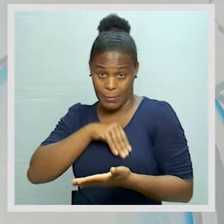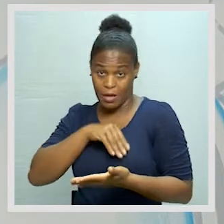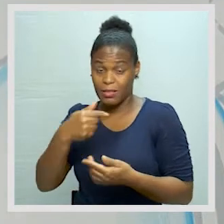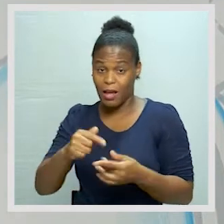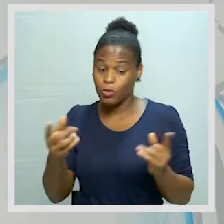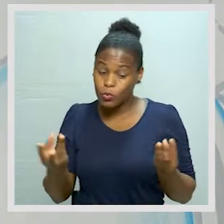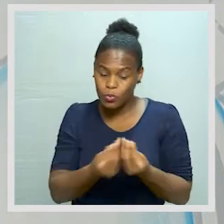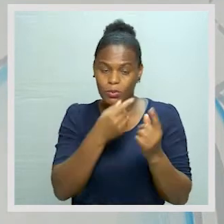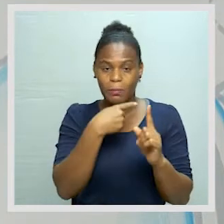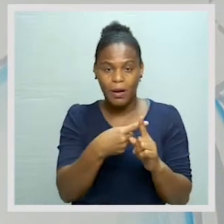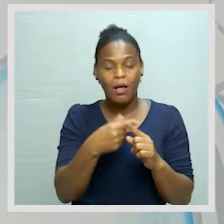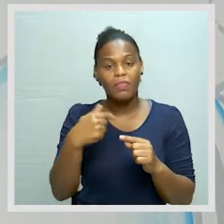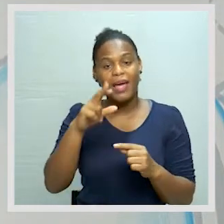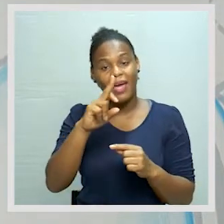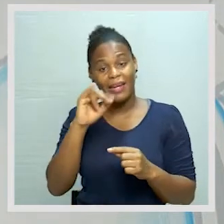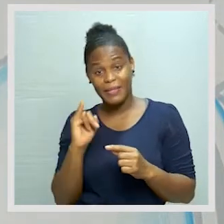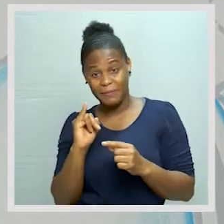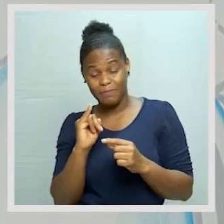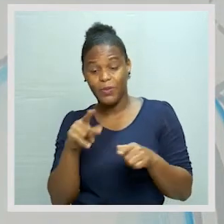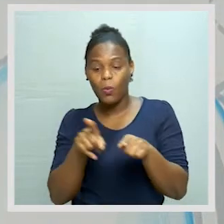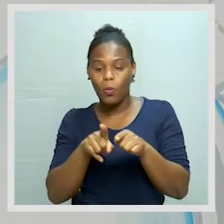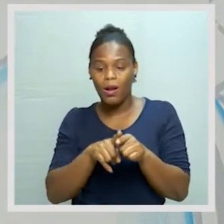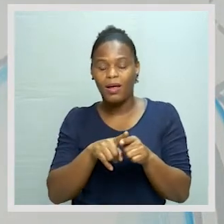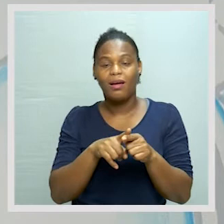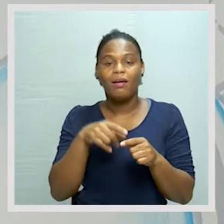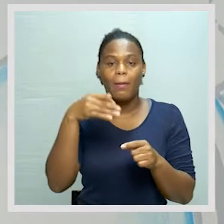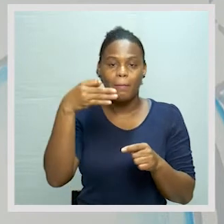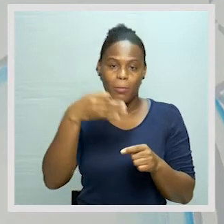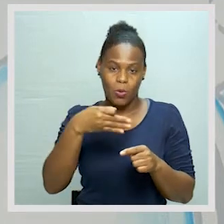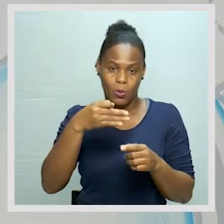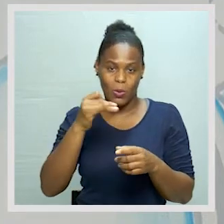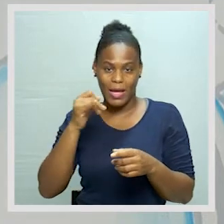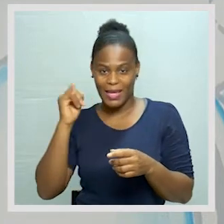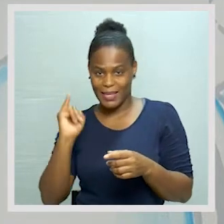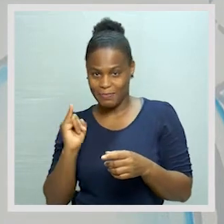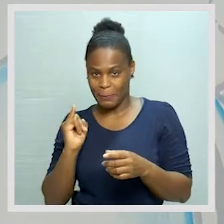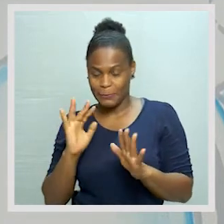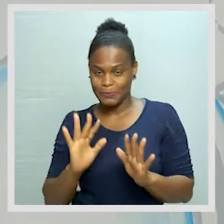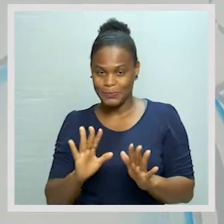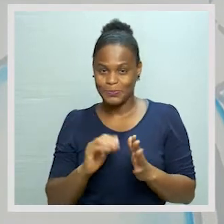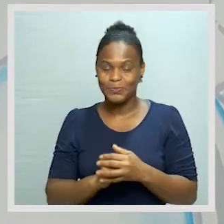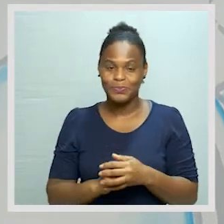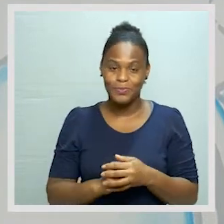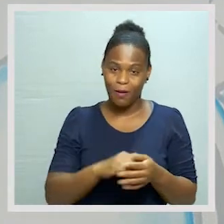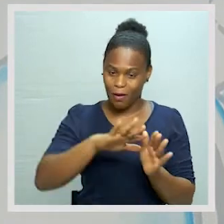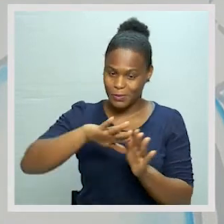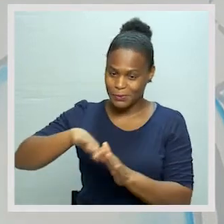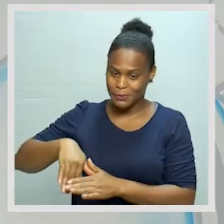vamos obter um rendimento interno que vai ser igual ao produto interno. Posto